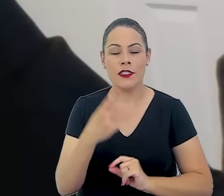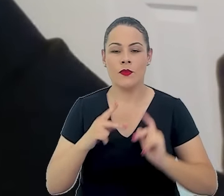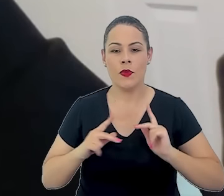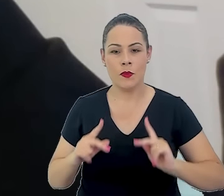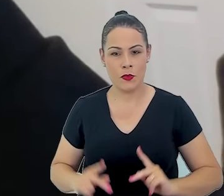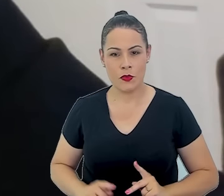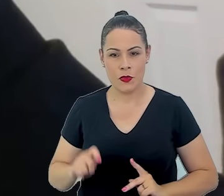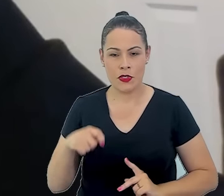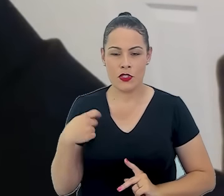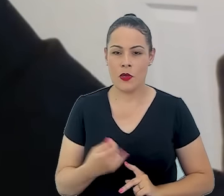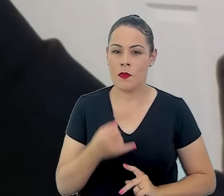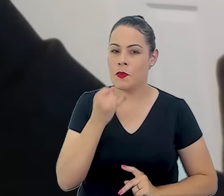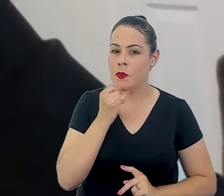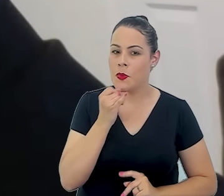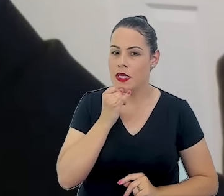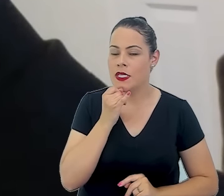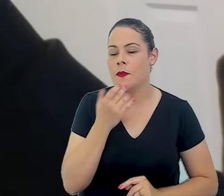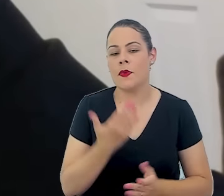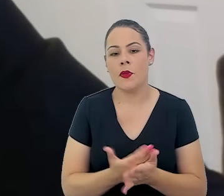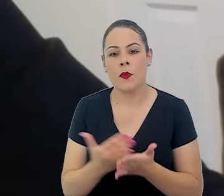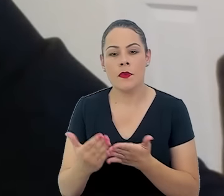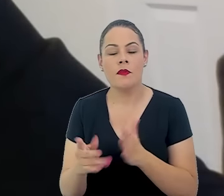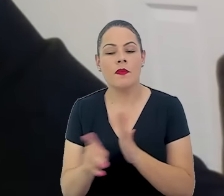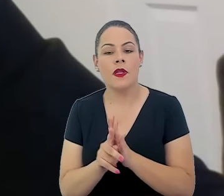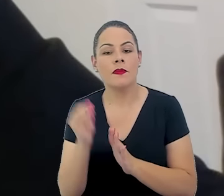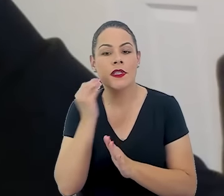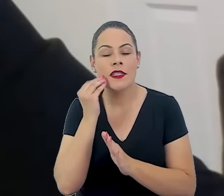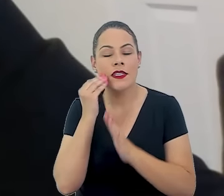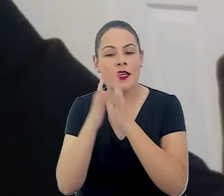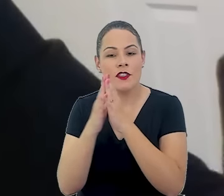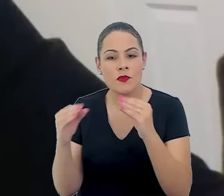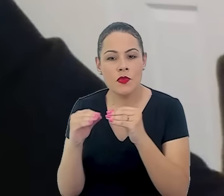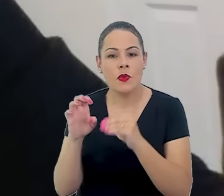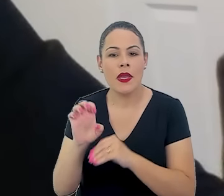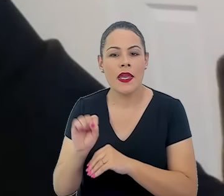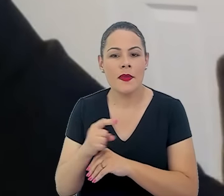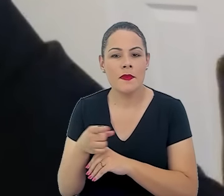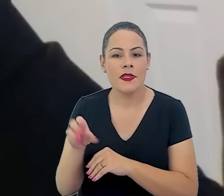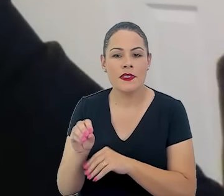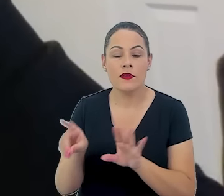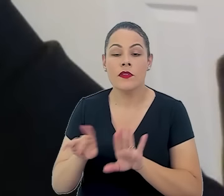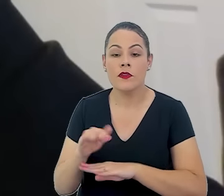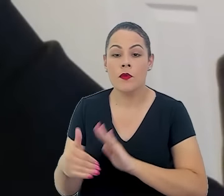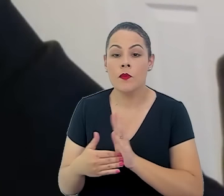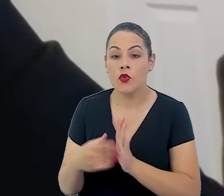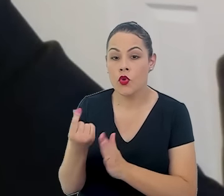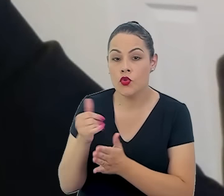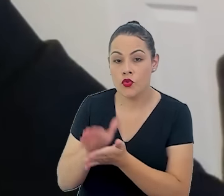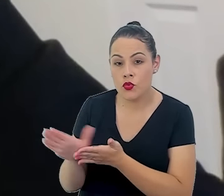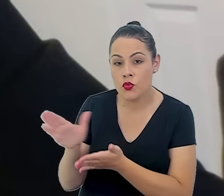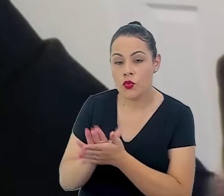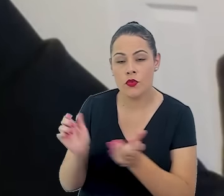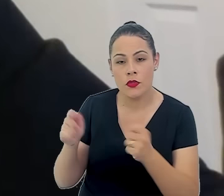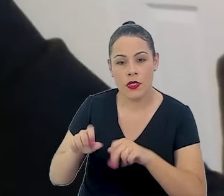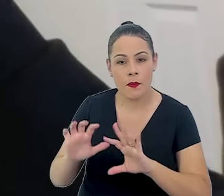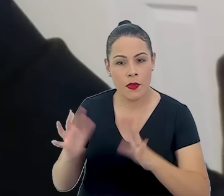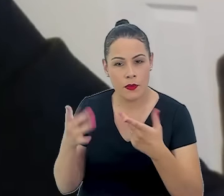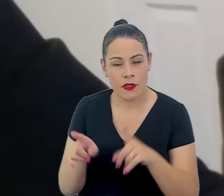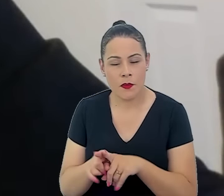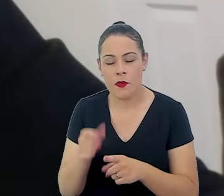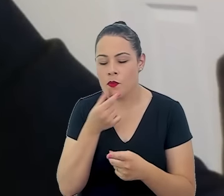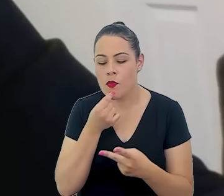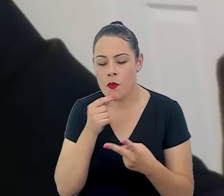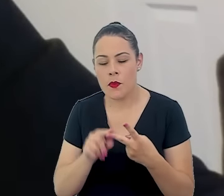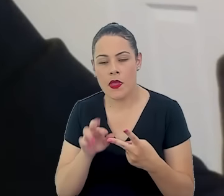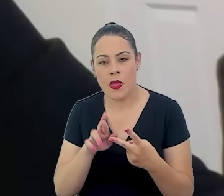né, da sua posição em relação, por exemplo, a netar as emissões, ou seja, aos custos que poderão incorrer disso. Eu acho que